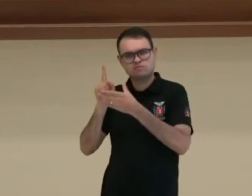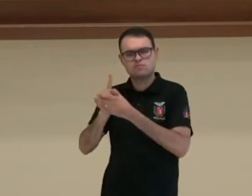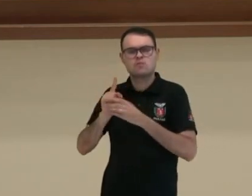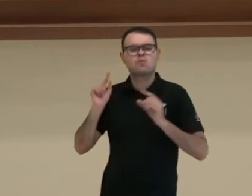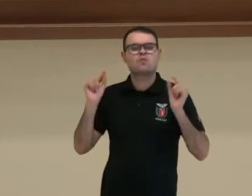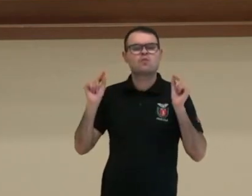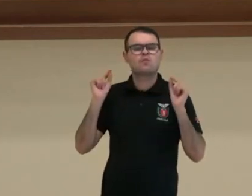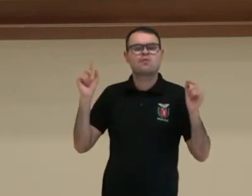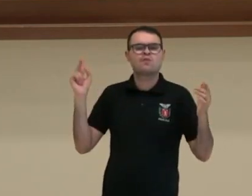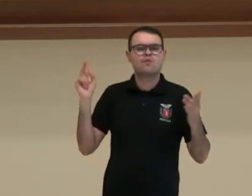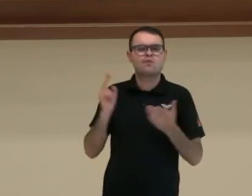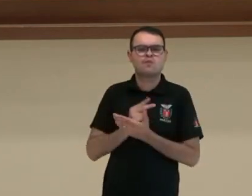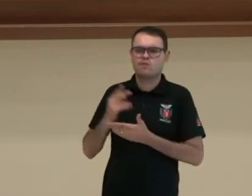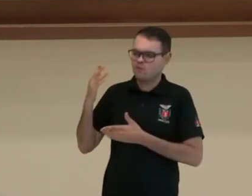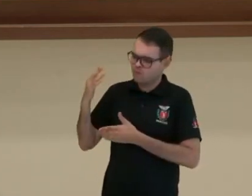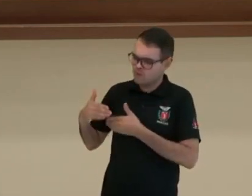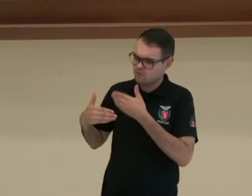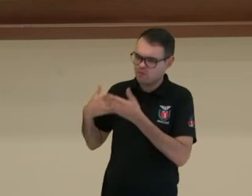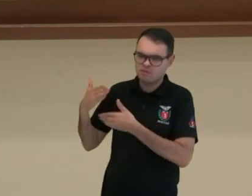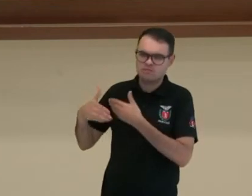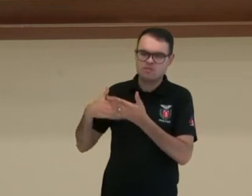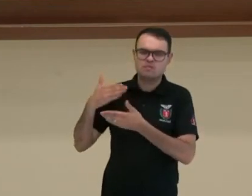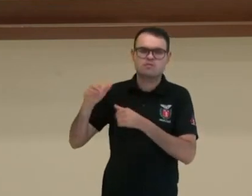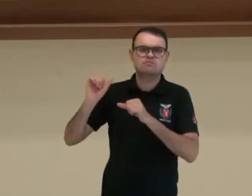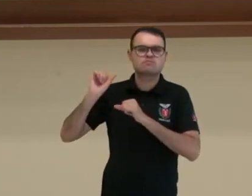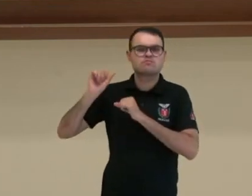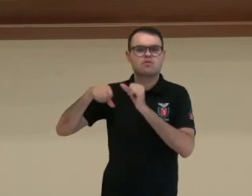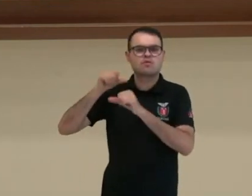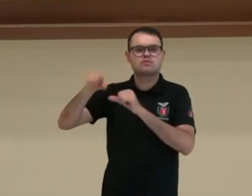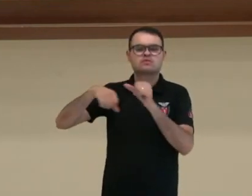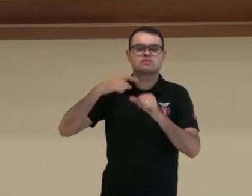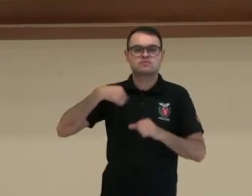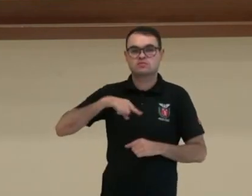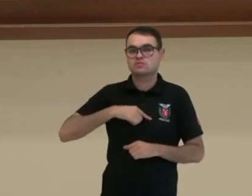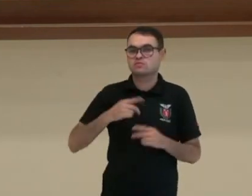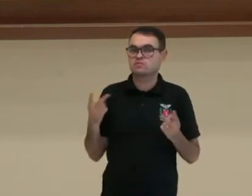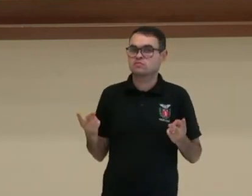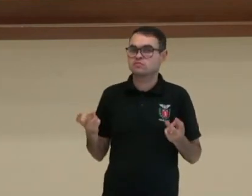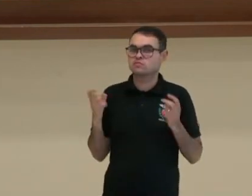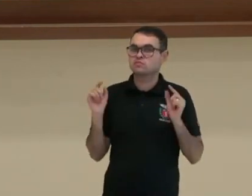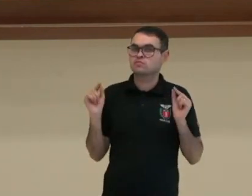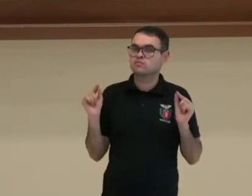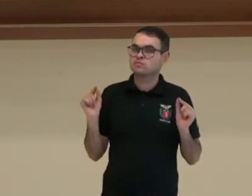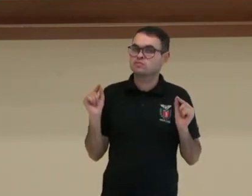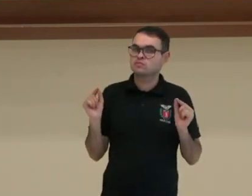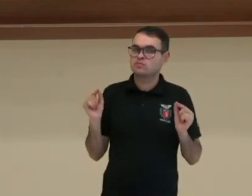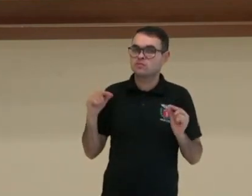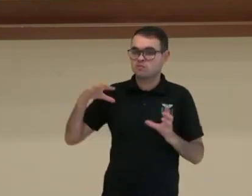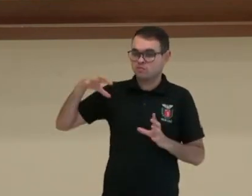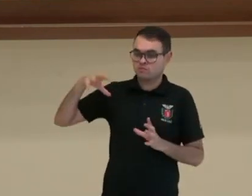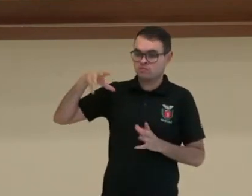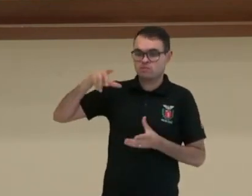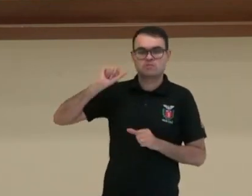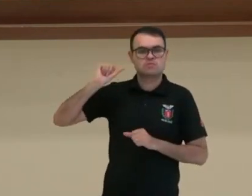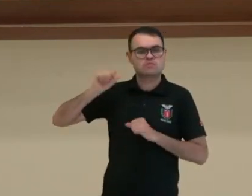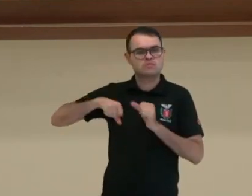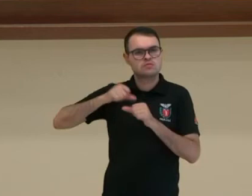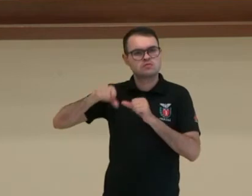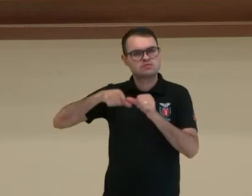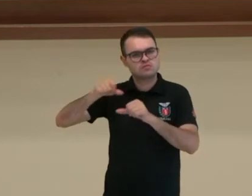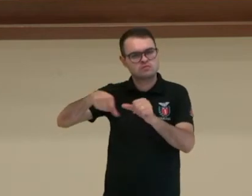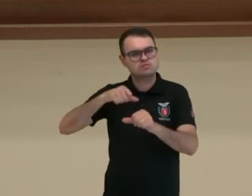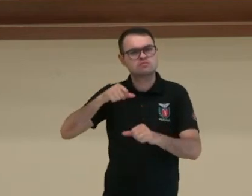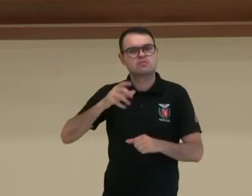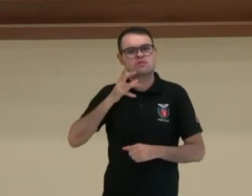aconteceu para ocorrer essa mudança? Então nós percebemos que o nosso planeta ele foi mudando